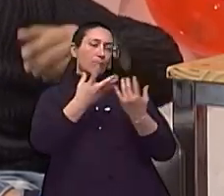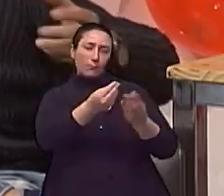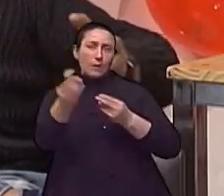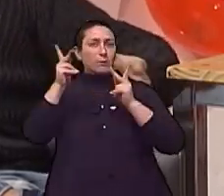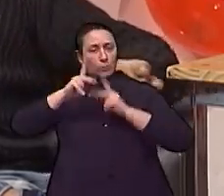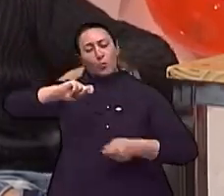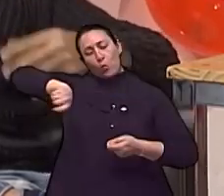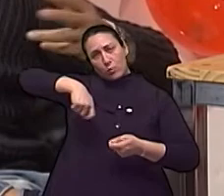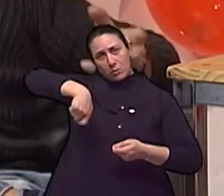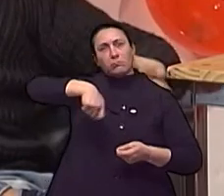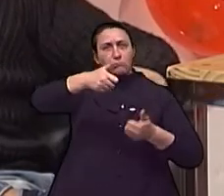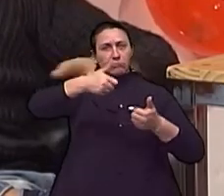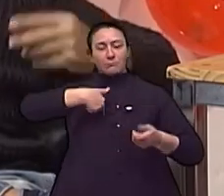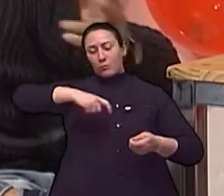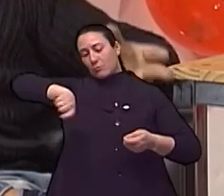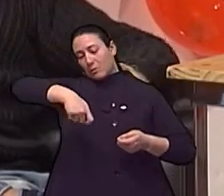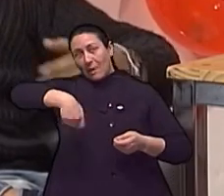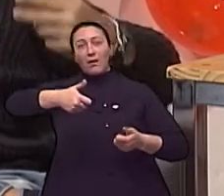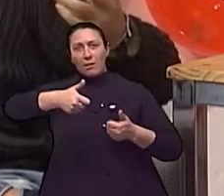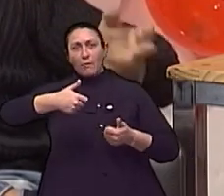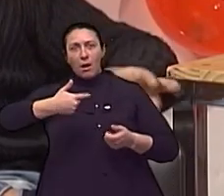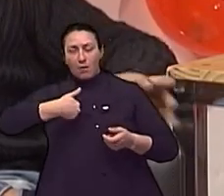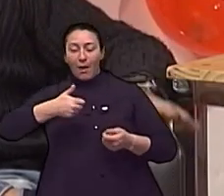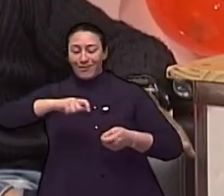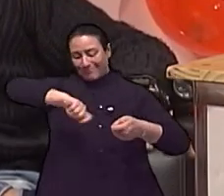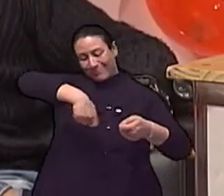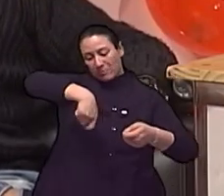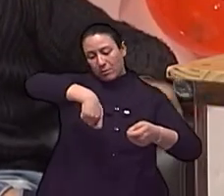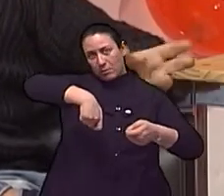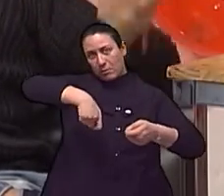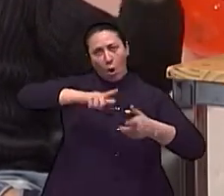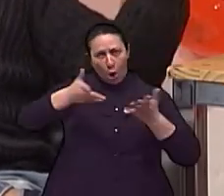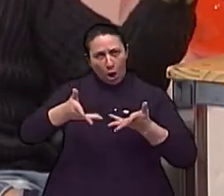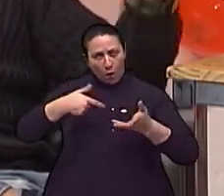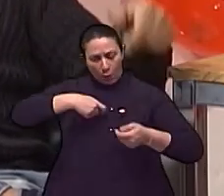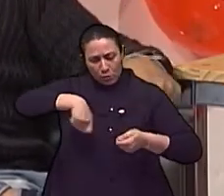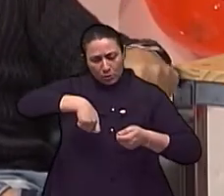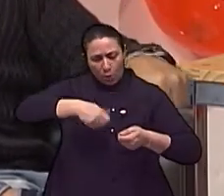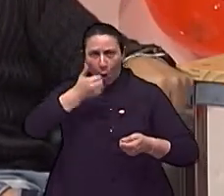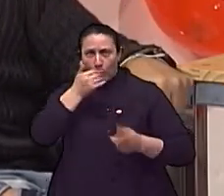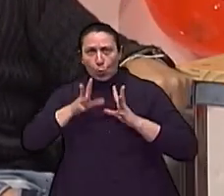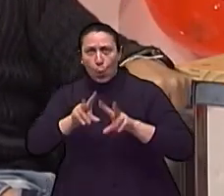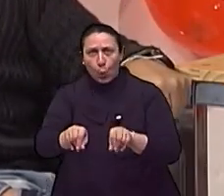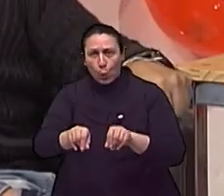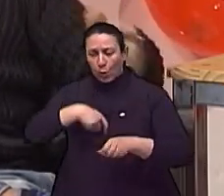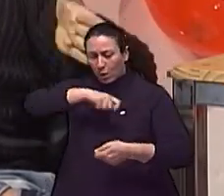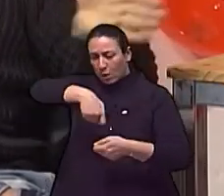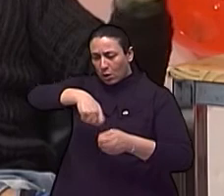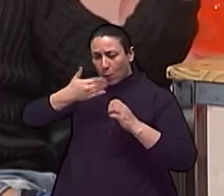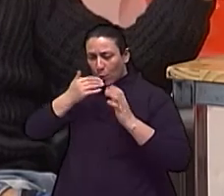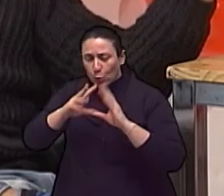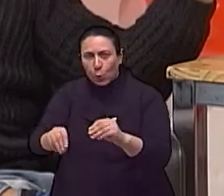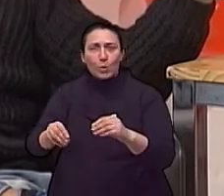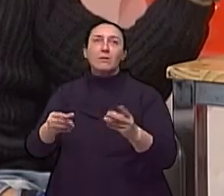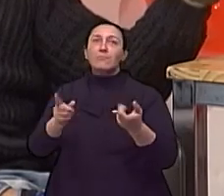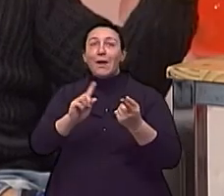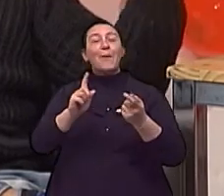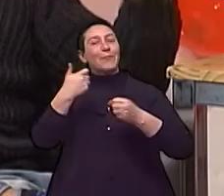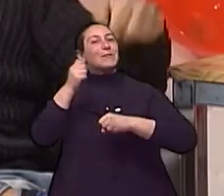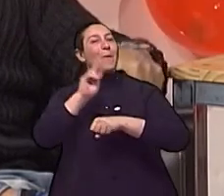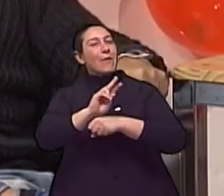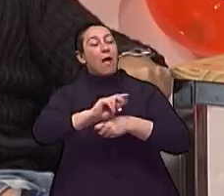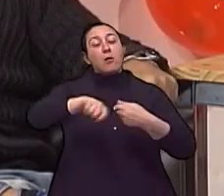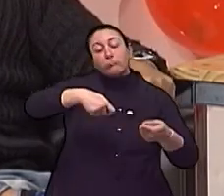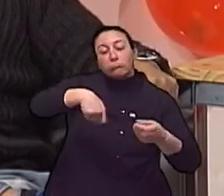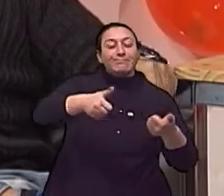mas eu vou cozinhar e não vou parar de comer de provar de né então acho que esse outro lá O que é que o Rob pode